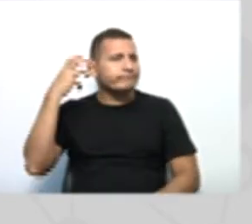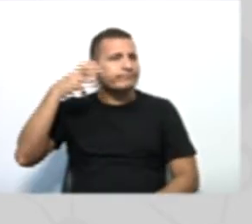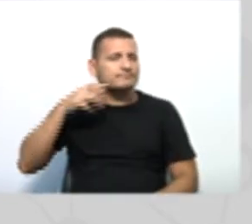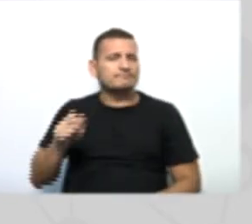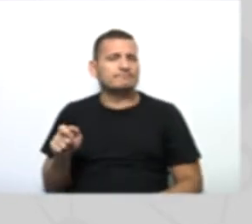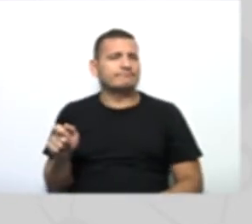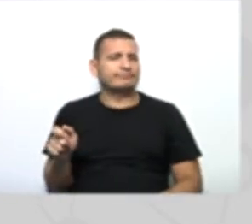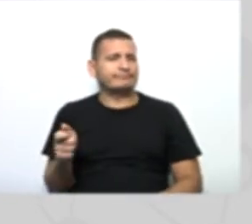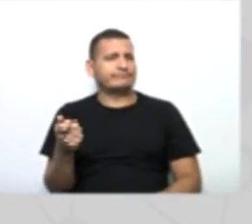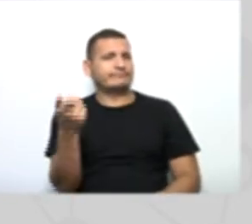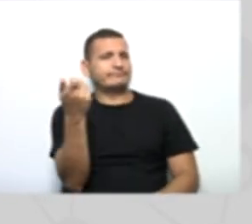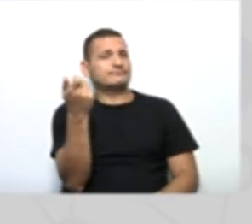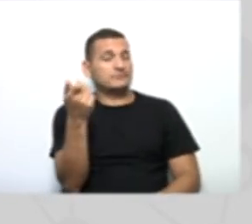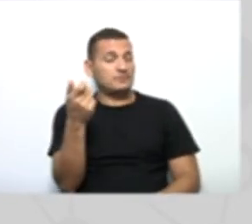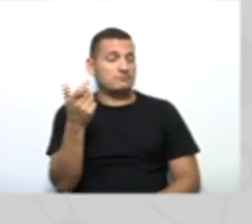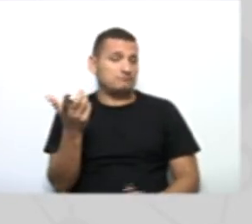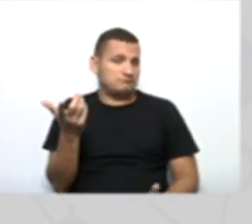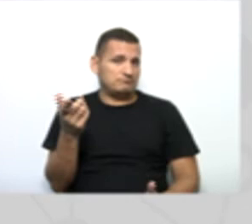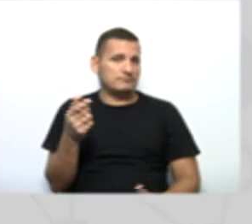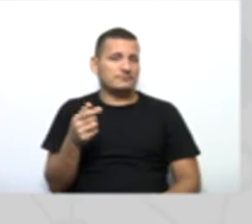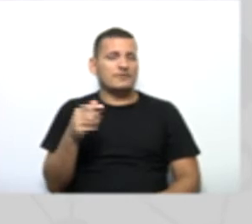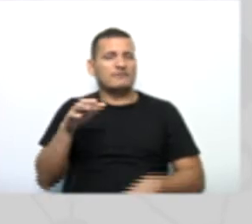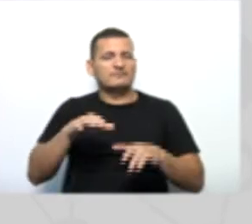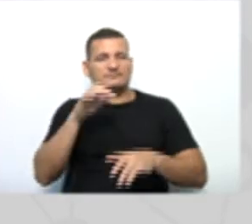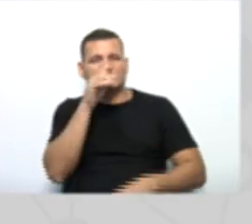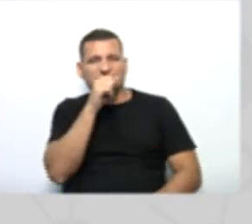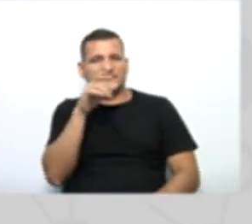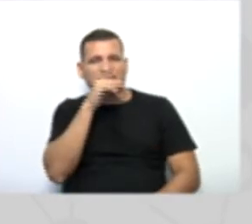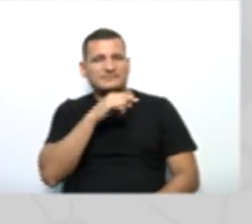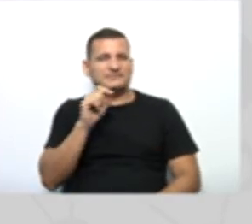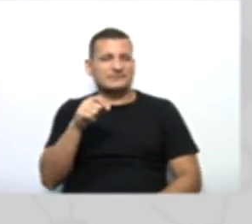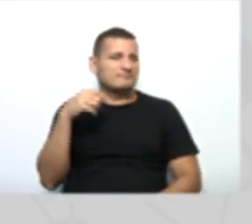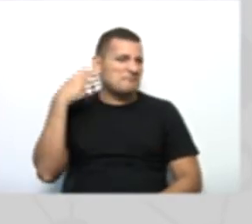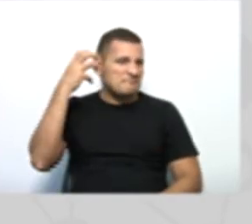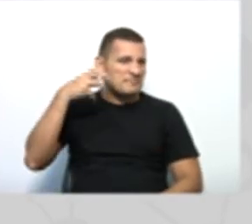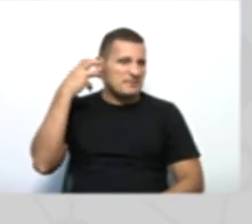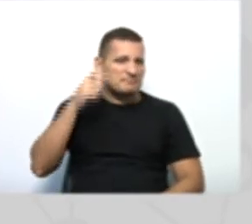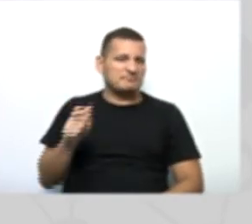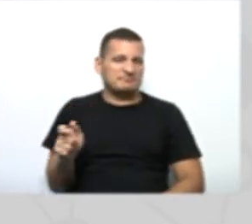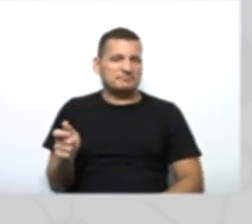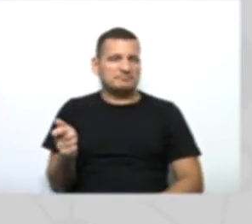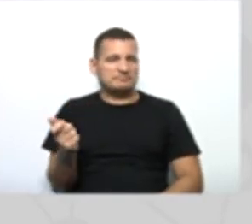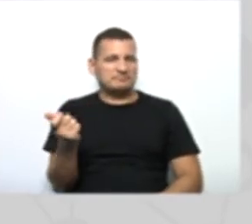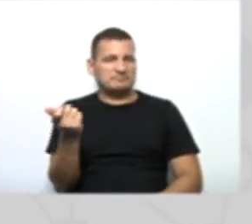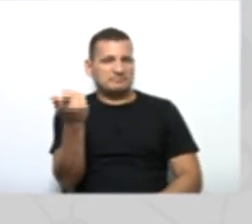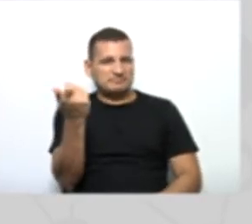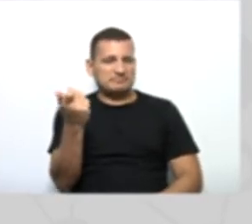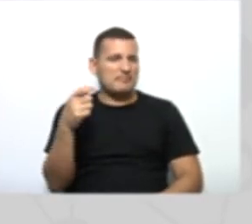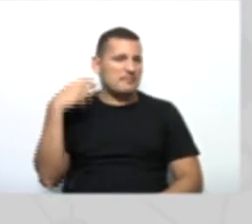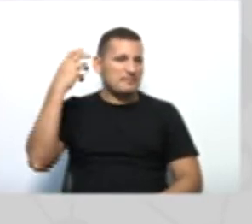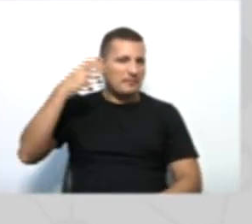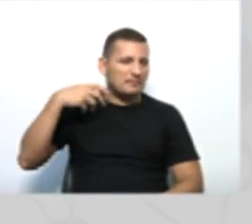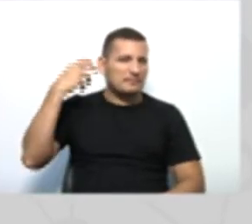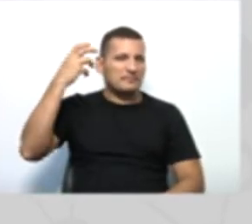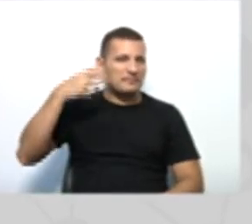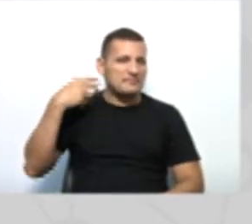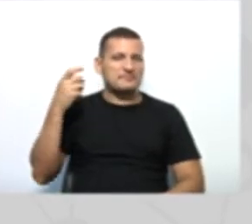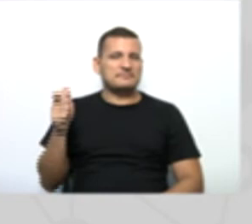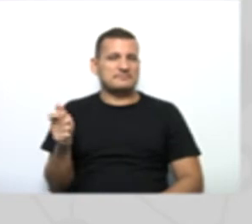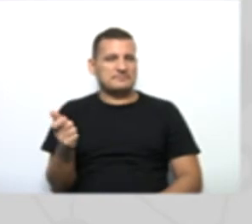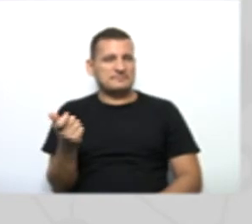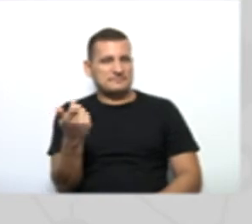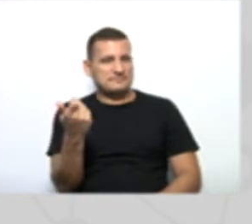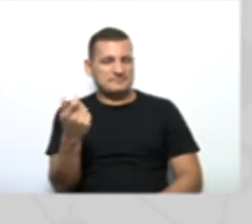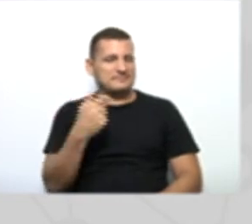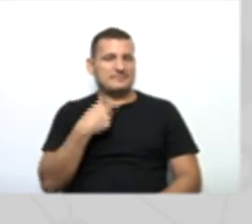alto. Espero que você não seja essa pessoa, hein? Final de semana vai lá e coloca um som alto pra caramba, com aquelas músicas assim. Não vou nem